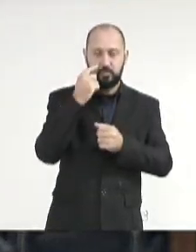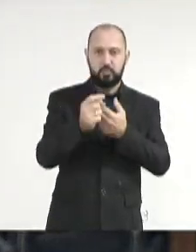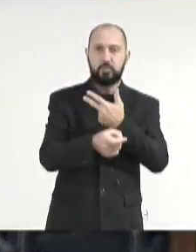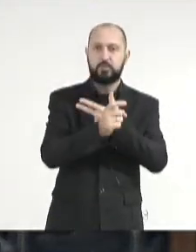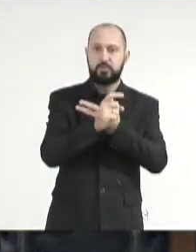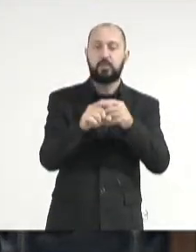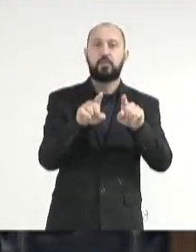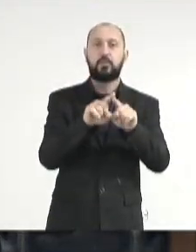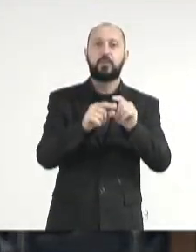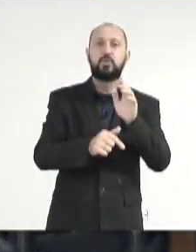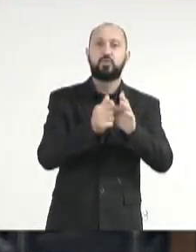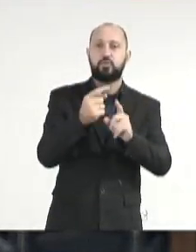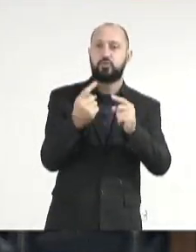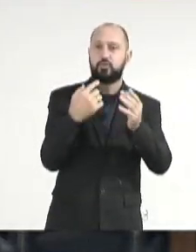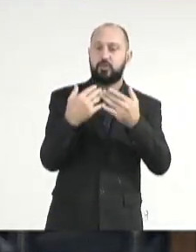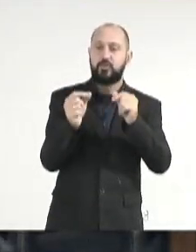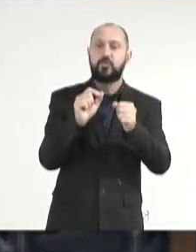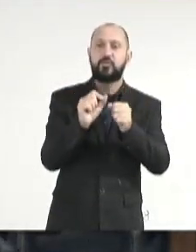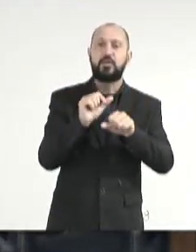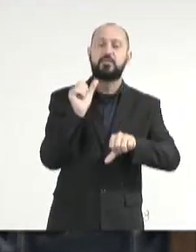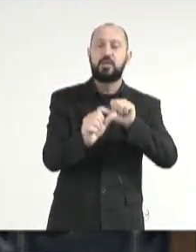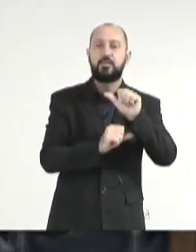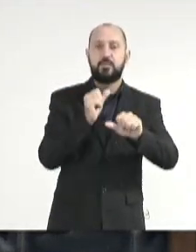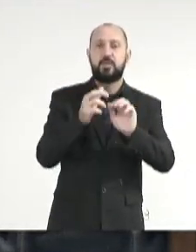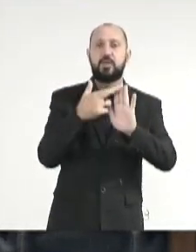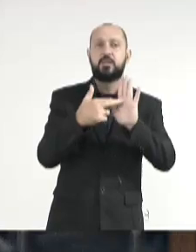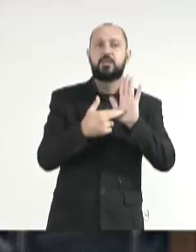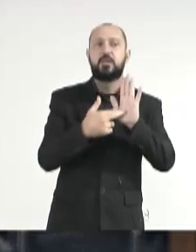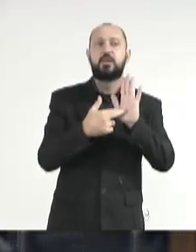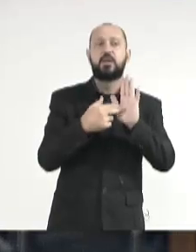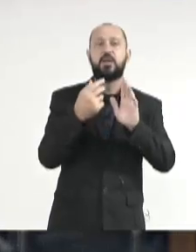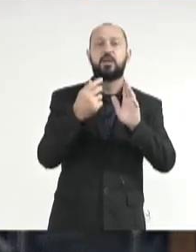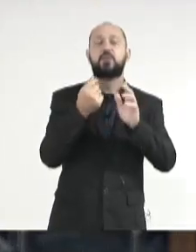Executivo também, em segunda discussão, que promove alterações nas regras de